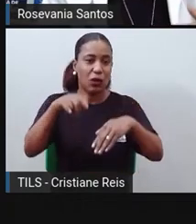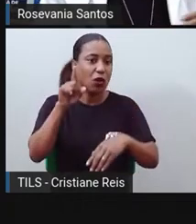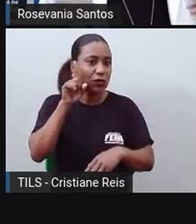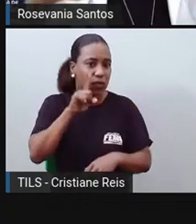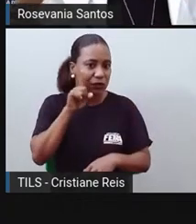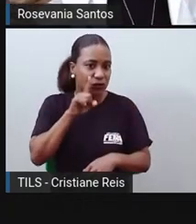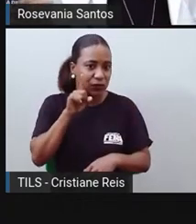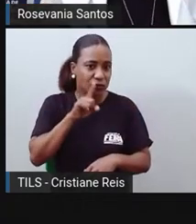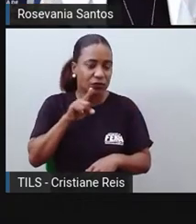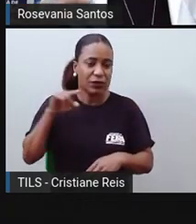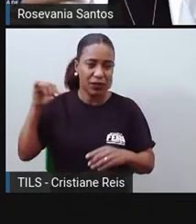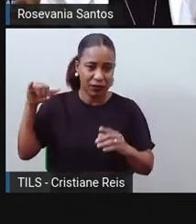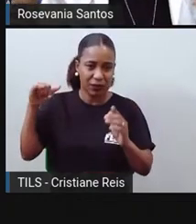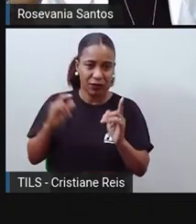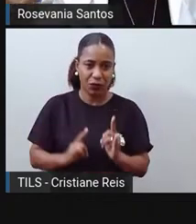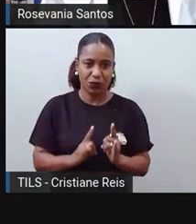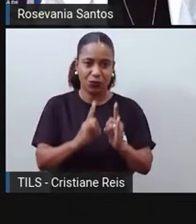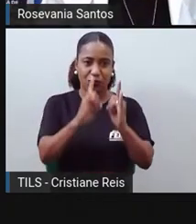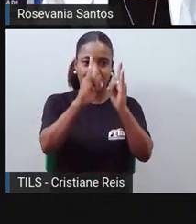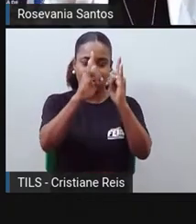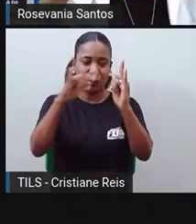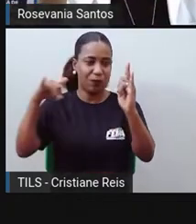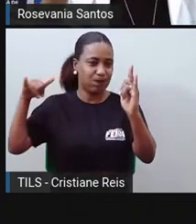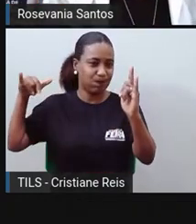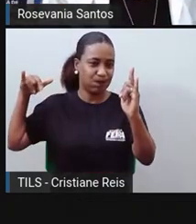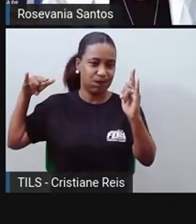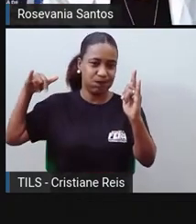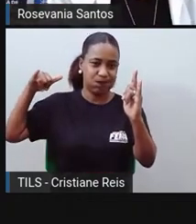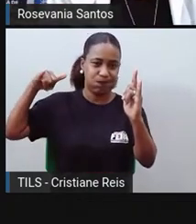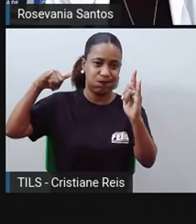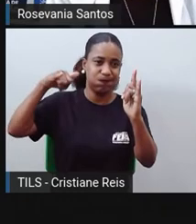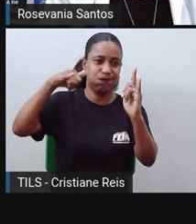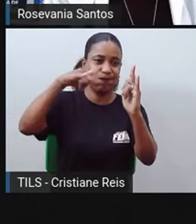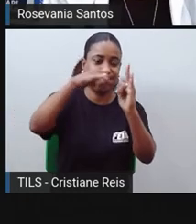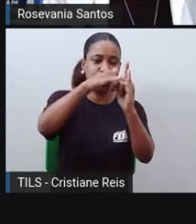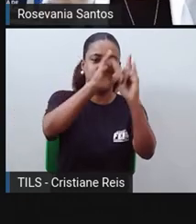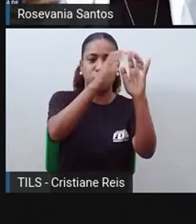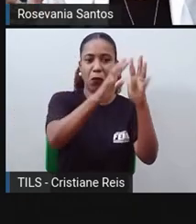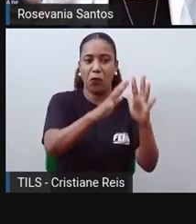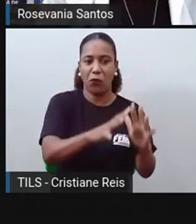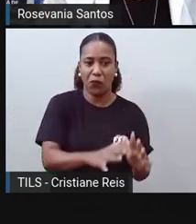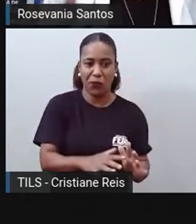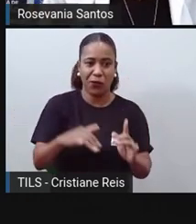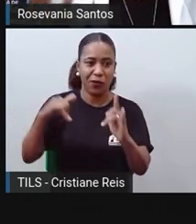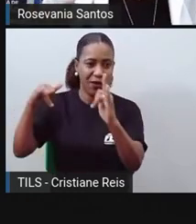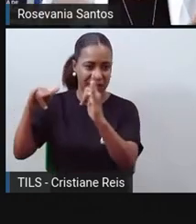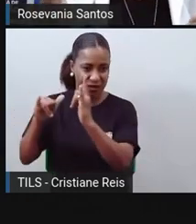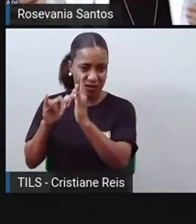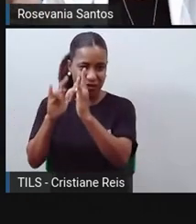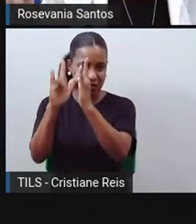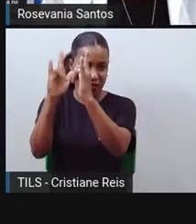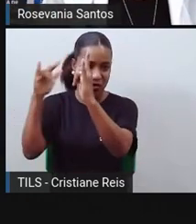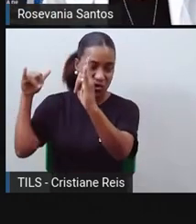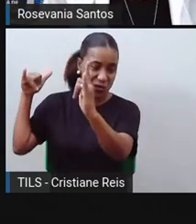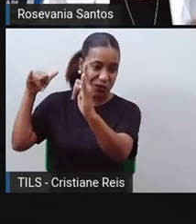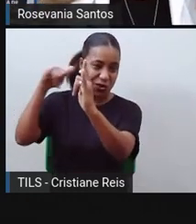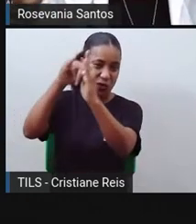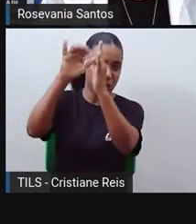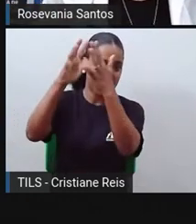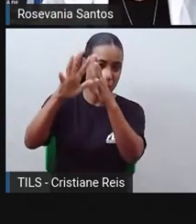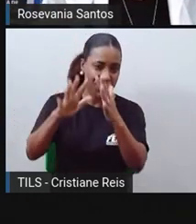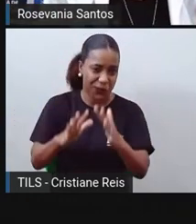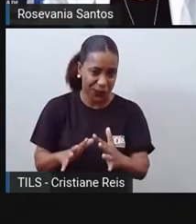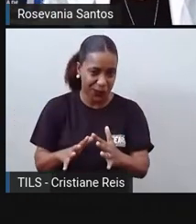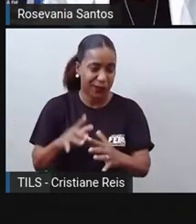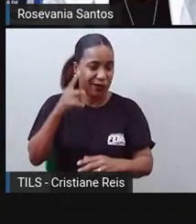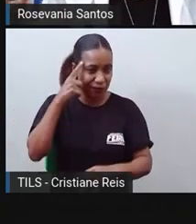atacadas, né, por aqueles aviões, e aí que vieram abaixo, e era inicialmente uma torre só, né, e somente